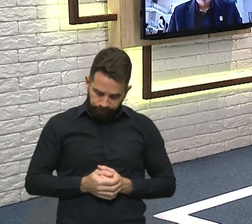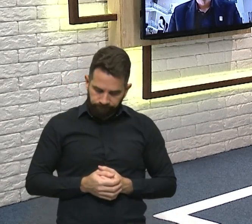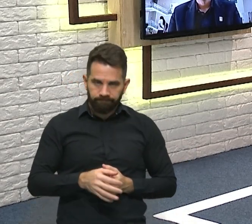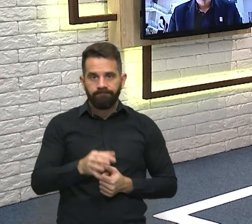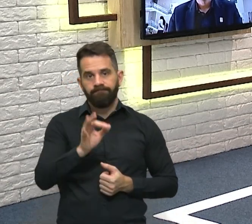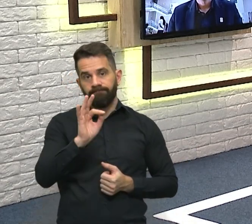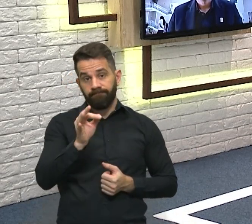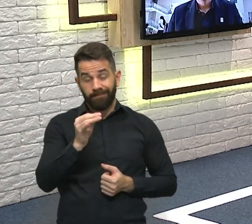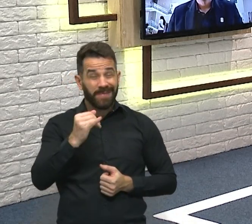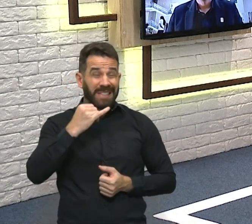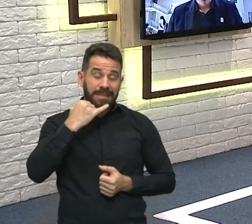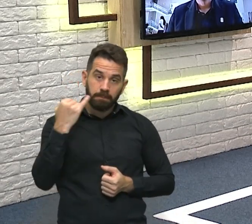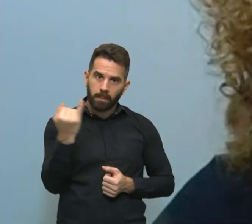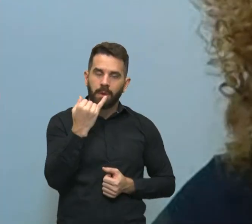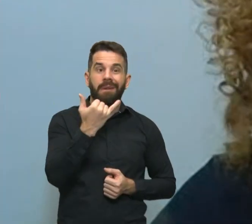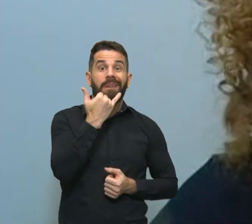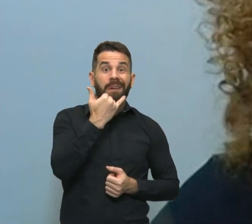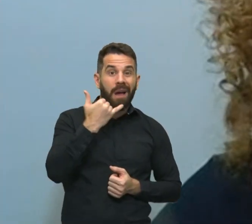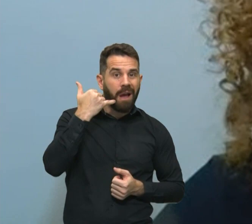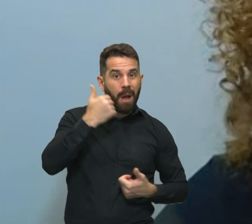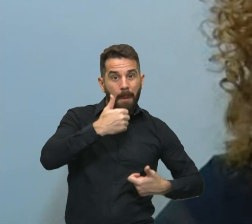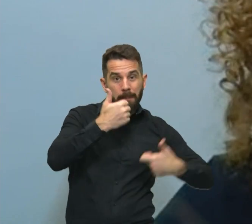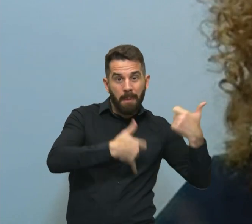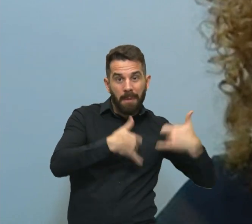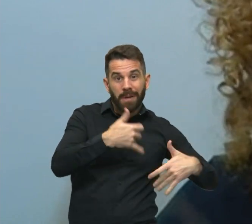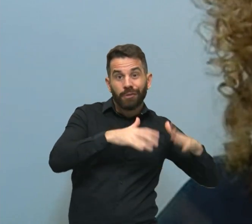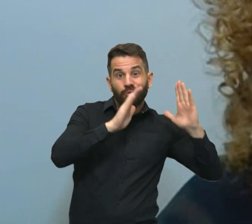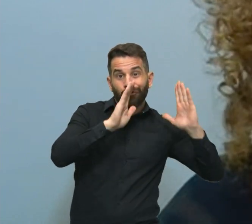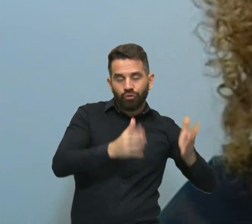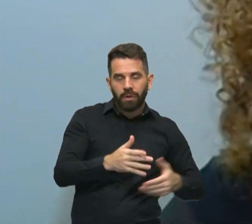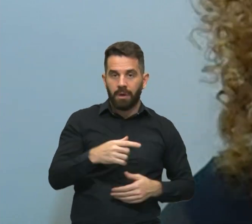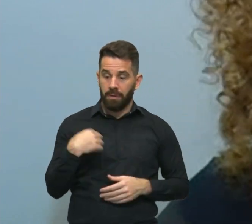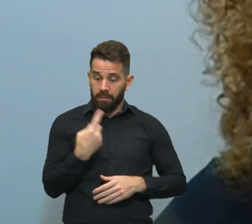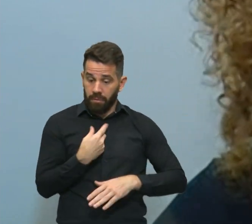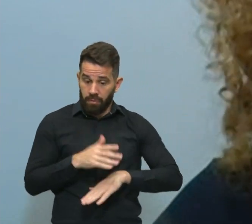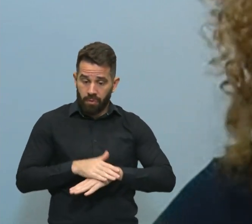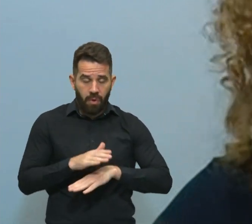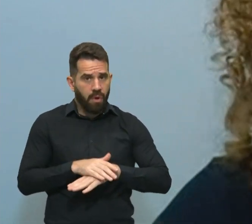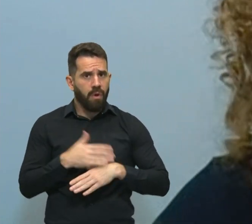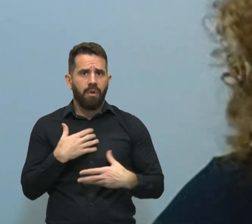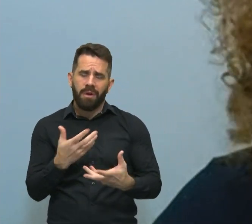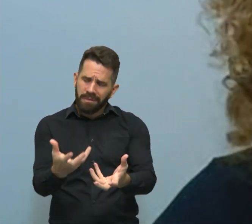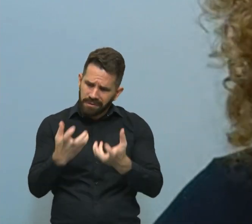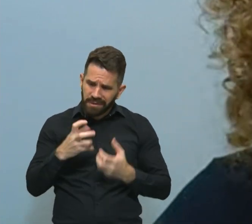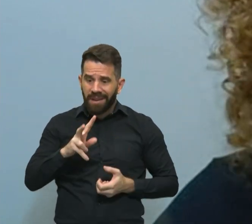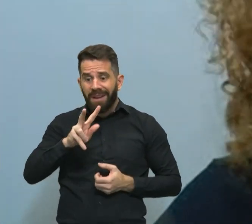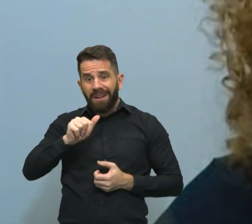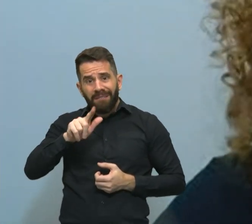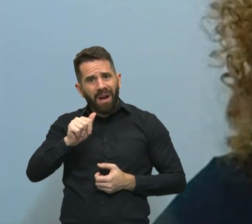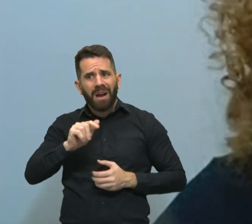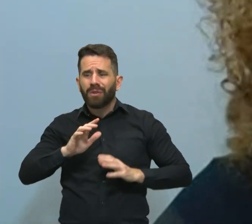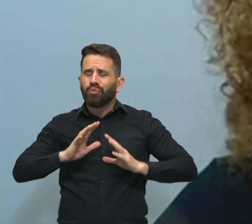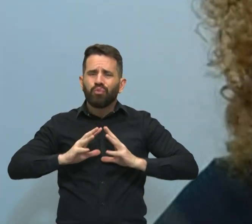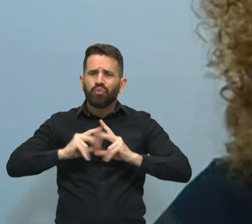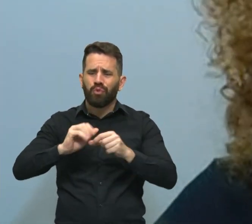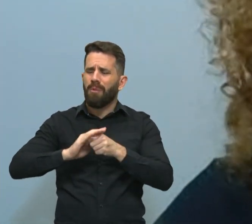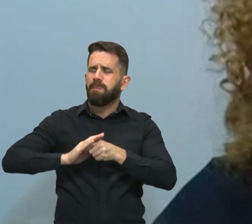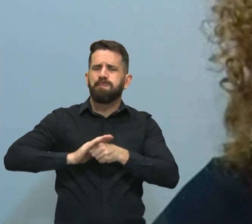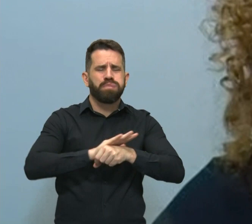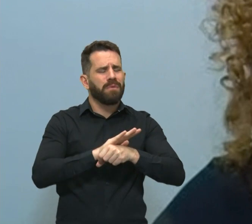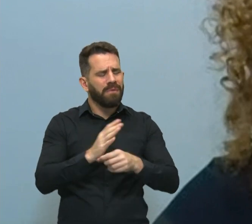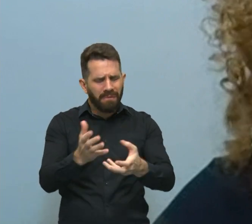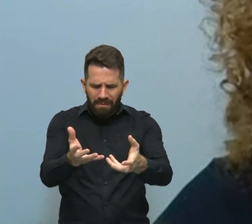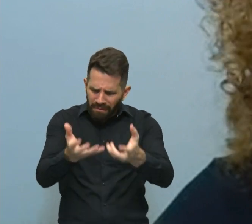Israel acabou de mencionar, né? O nosso interesse é que todas as vagas sejam preenchidas, todas da ampla